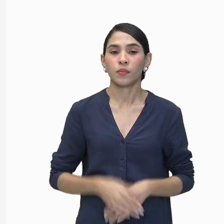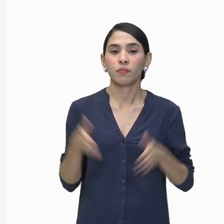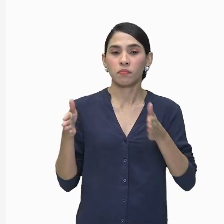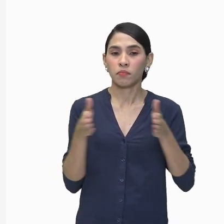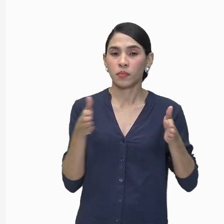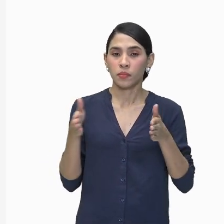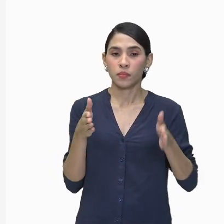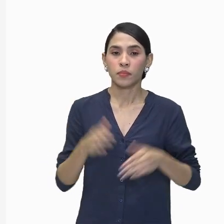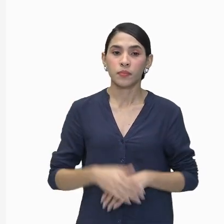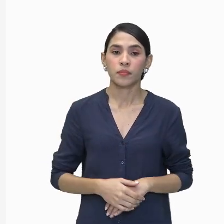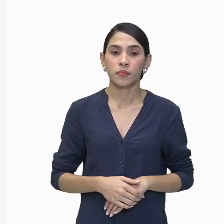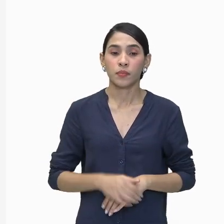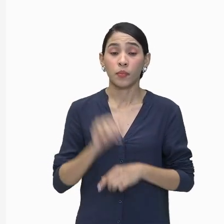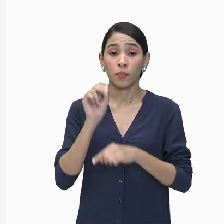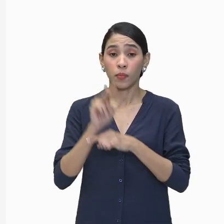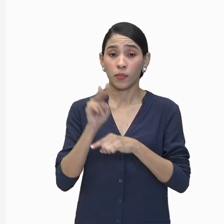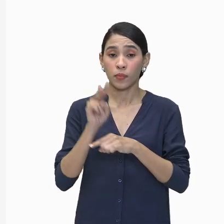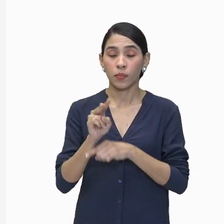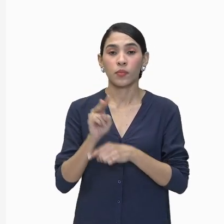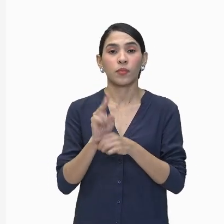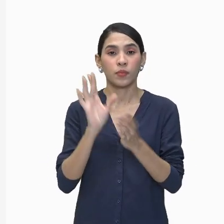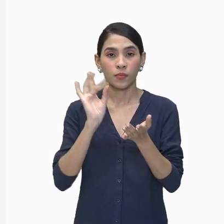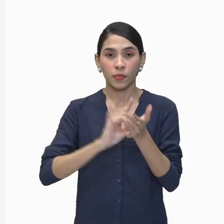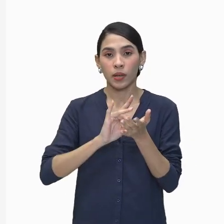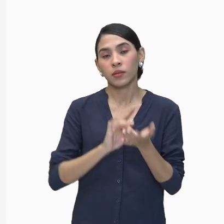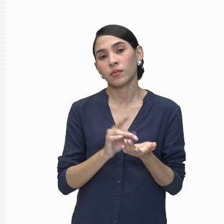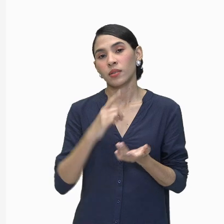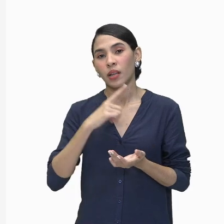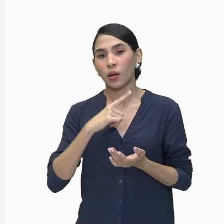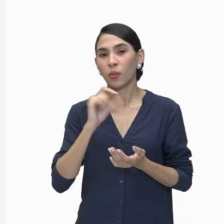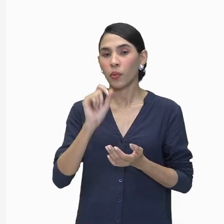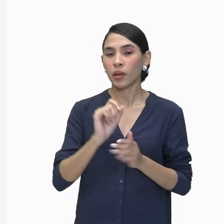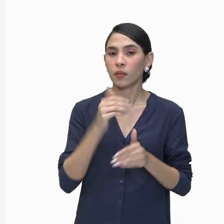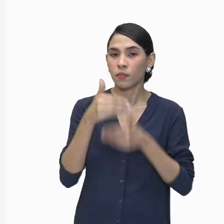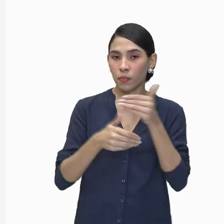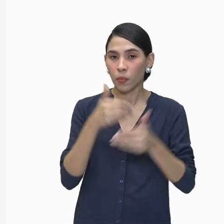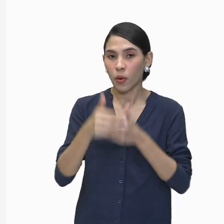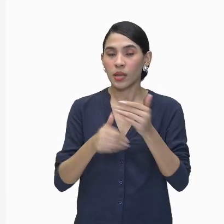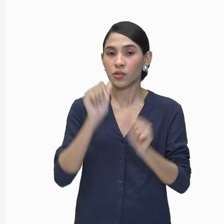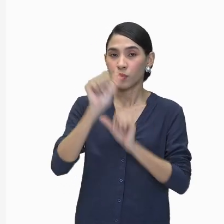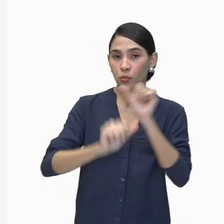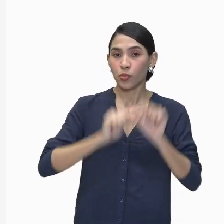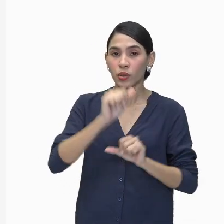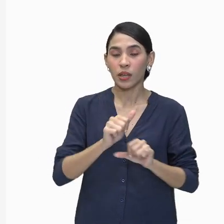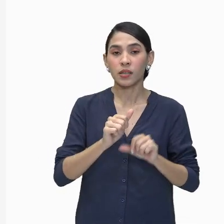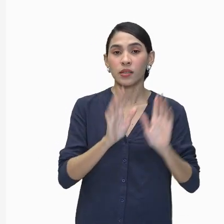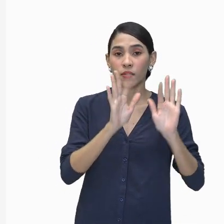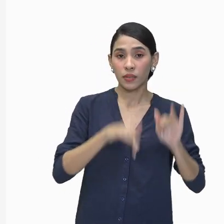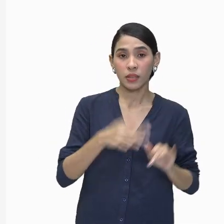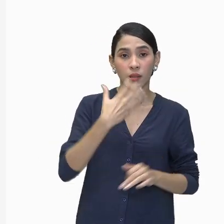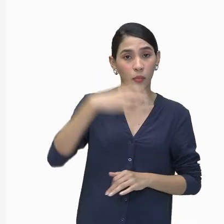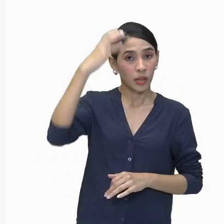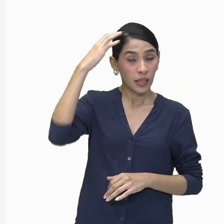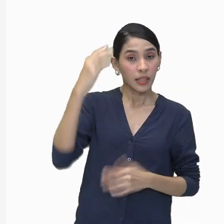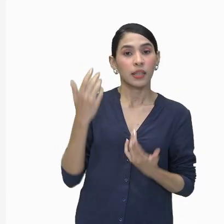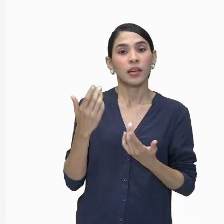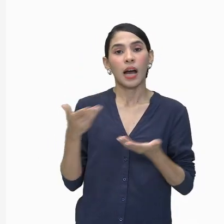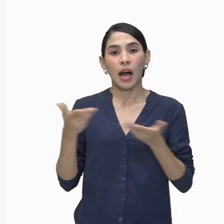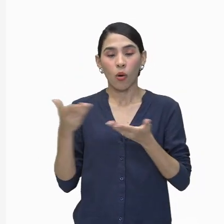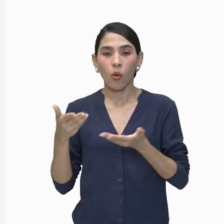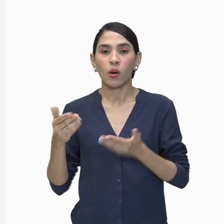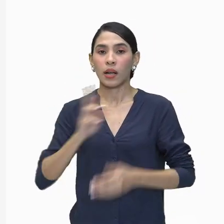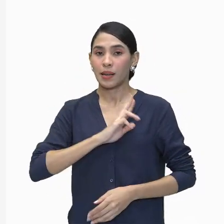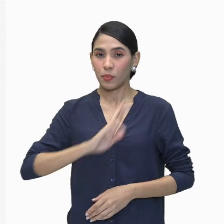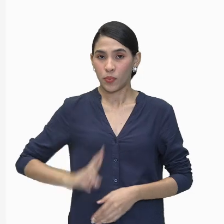período como provisório para, de fato, fazer com que houvesse esse processo de transição da monarquia para uma república. E nesse momento,